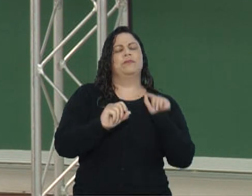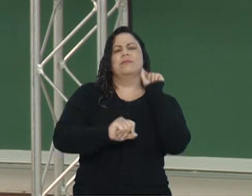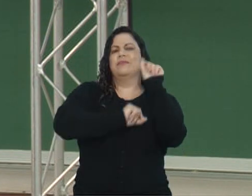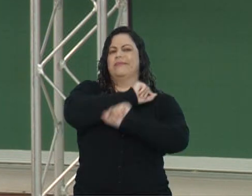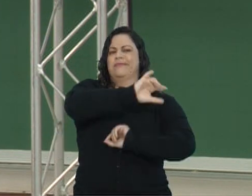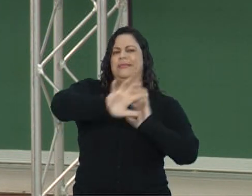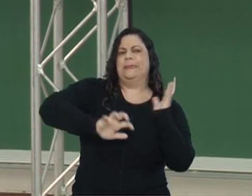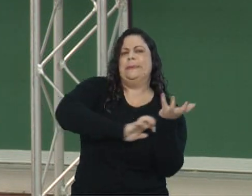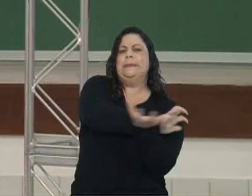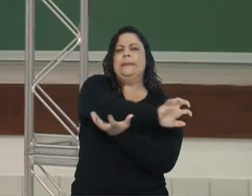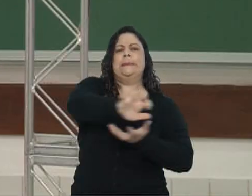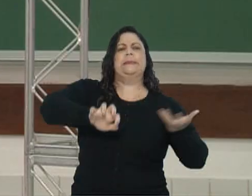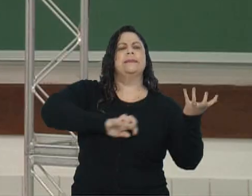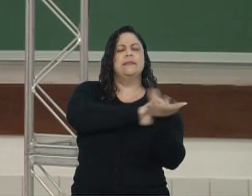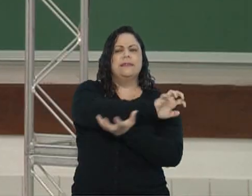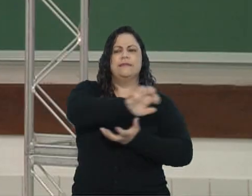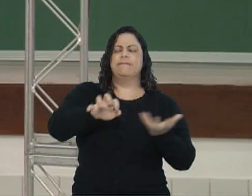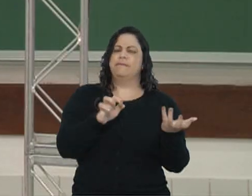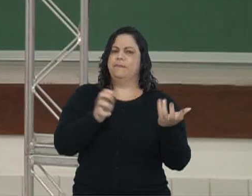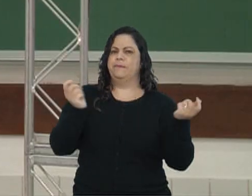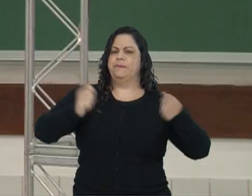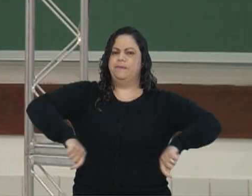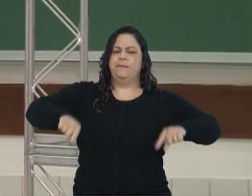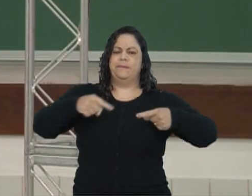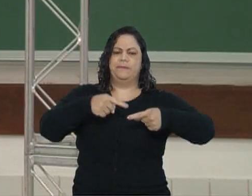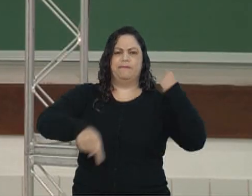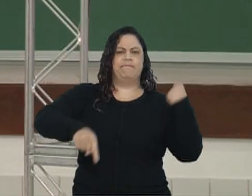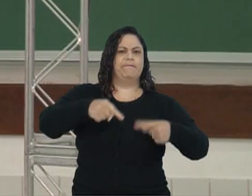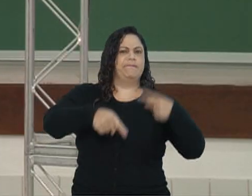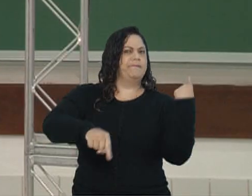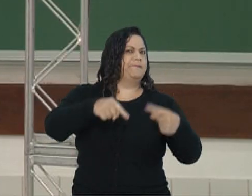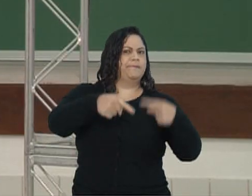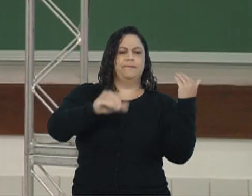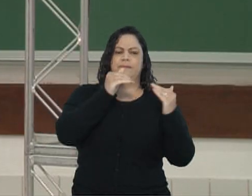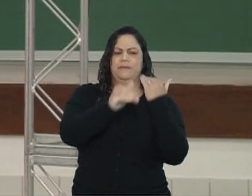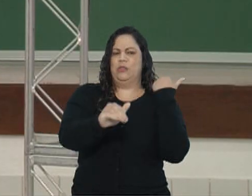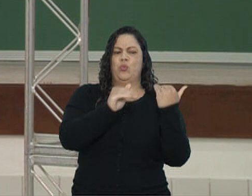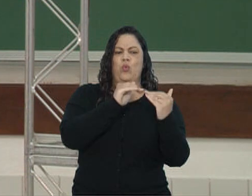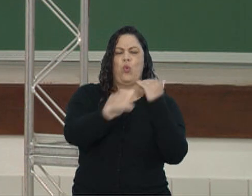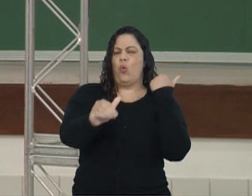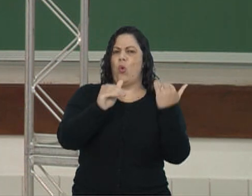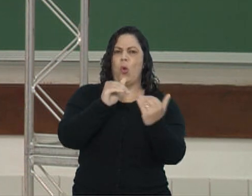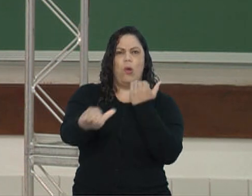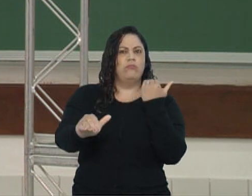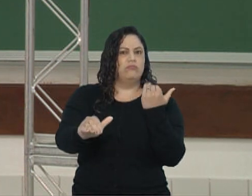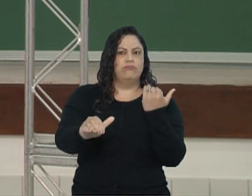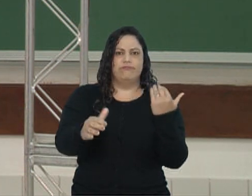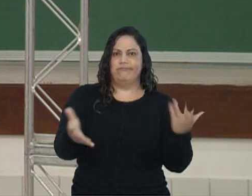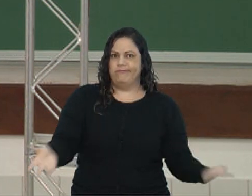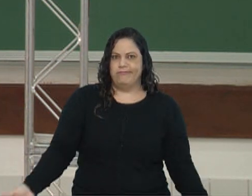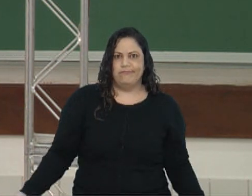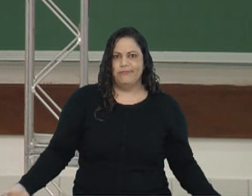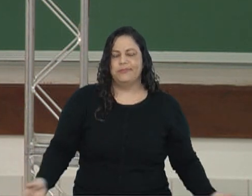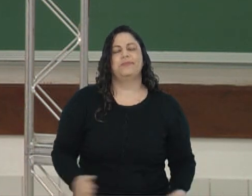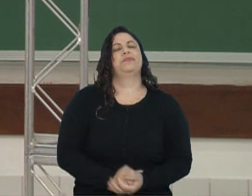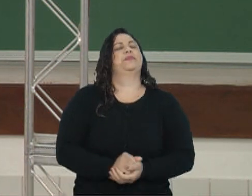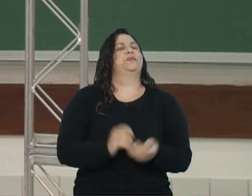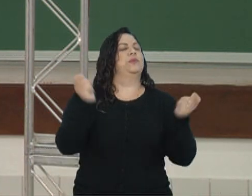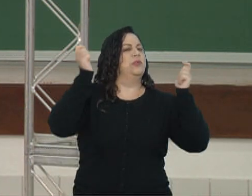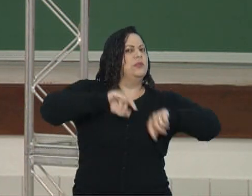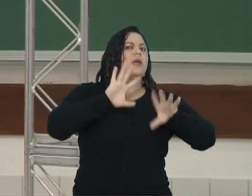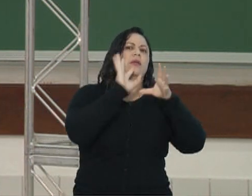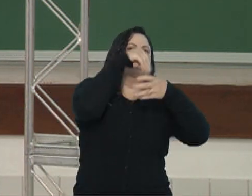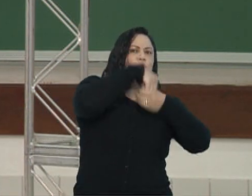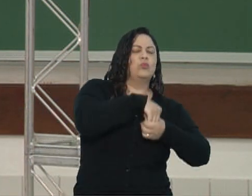contradições, nada mais democrático do que a possibilidade de você não concordar com algo, né? Ainda